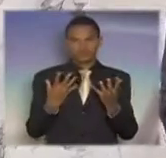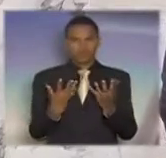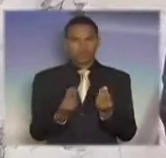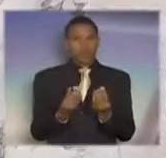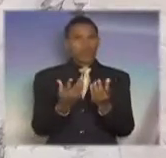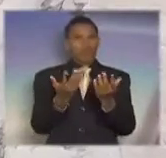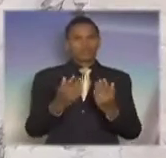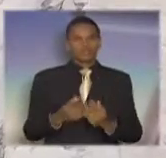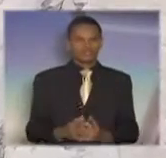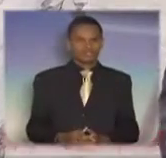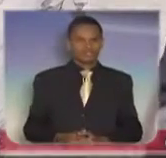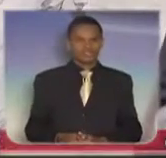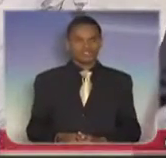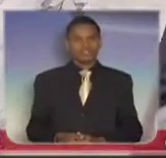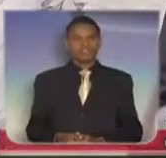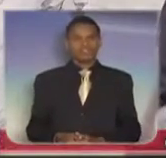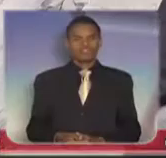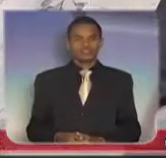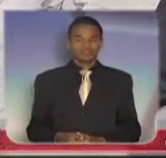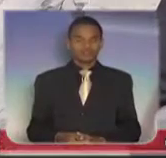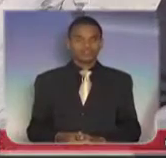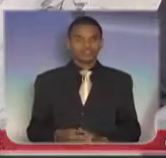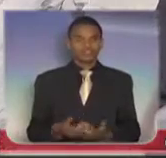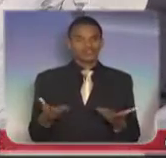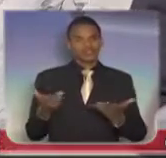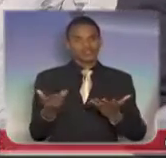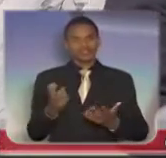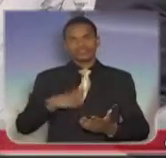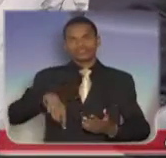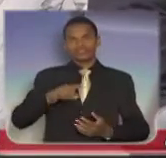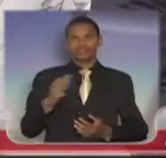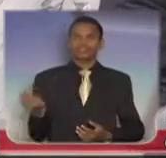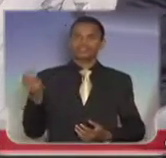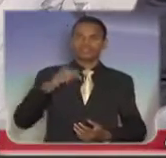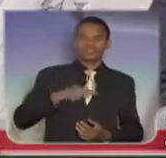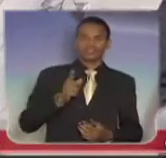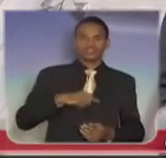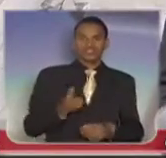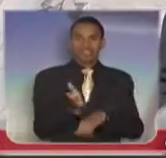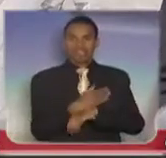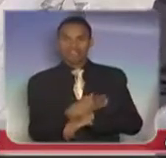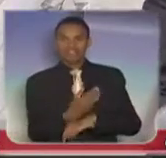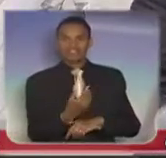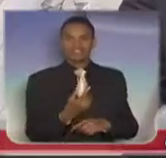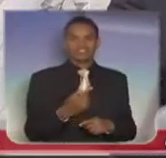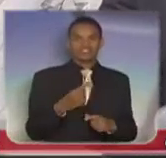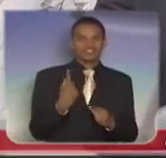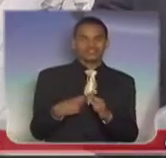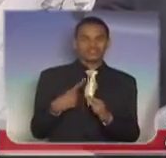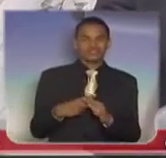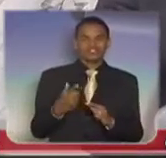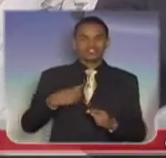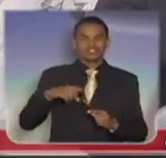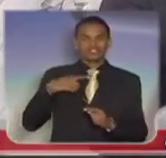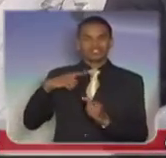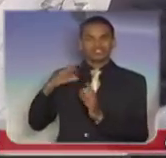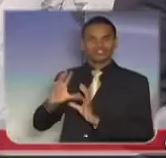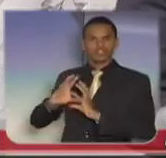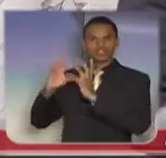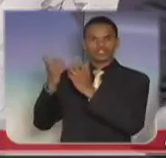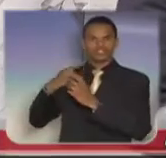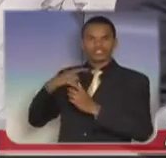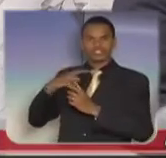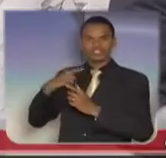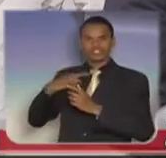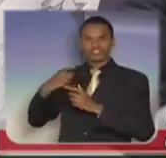hoje nós estamos aqui senhor presidente acabamos de chegar chegando atrasado inclusive que nós estávamos num evento lá no 5º batalhão